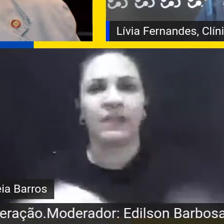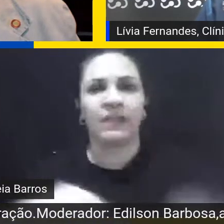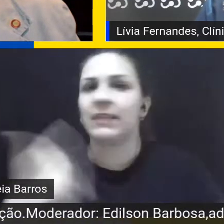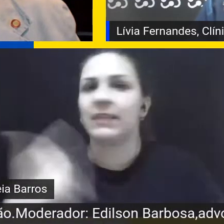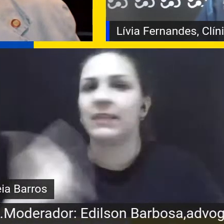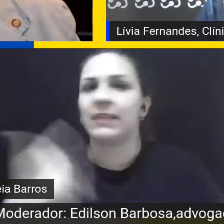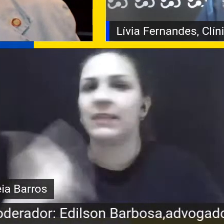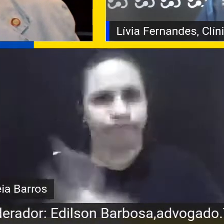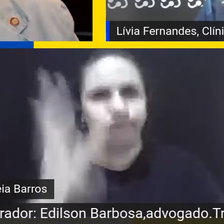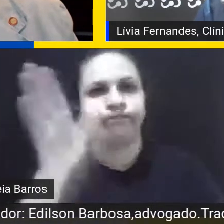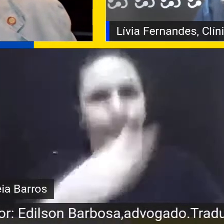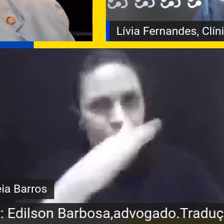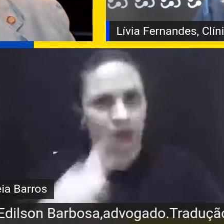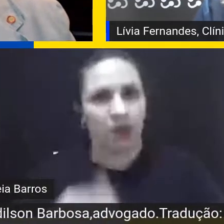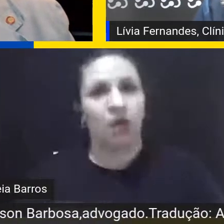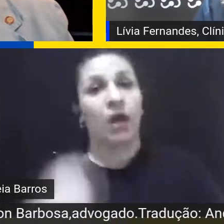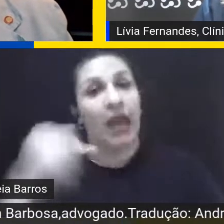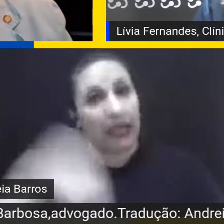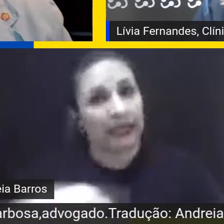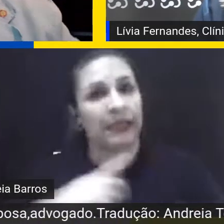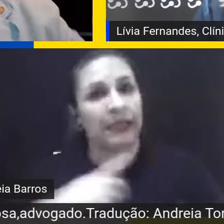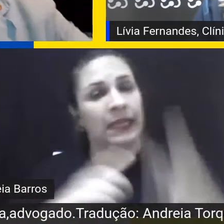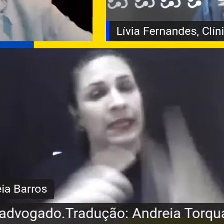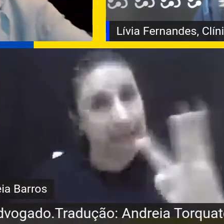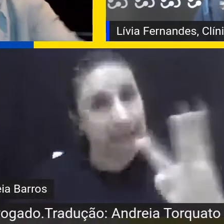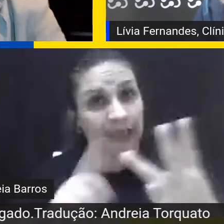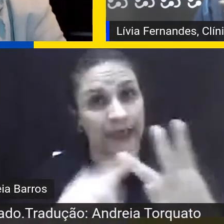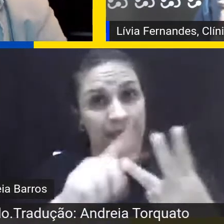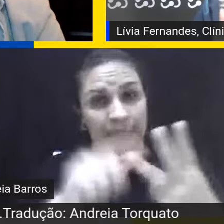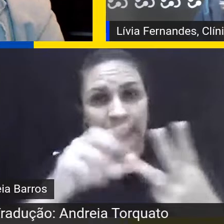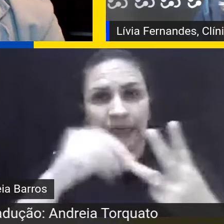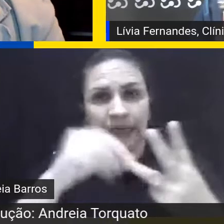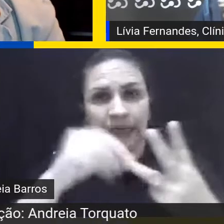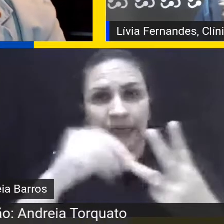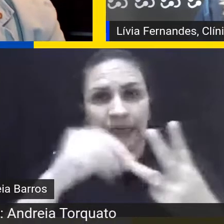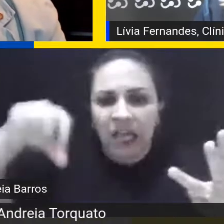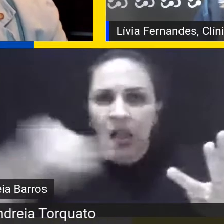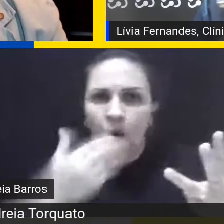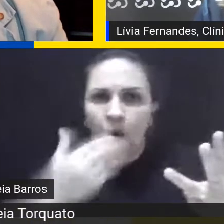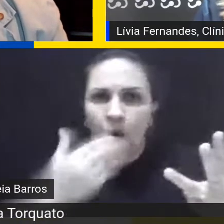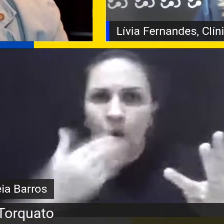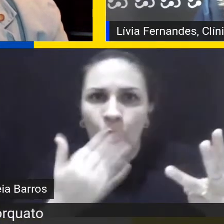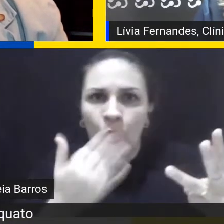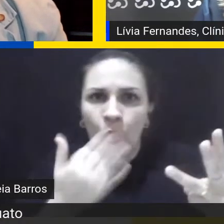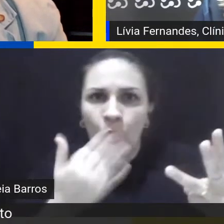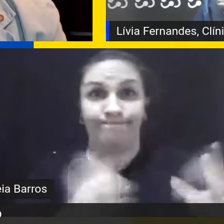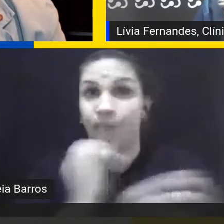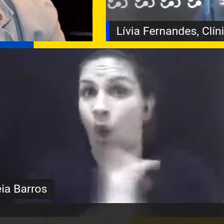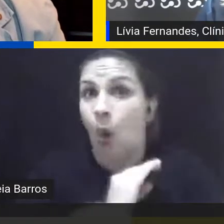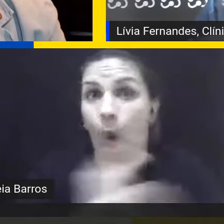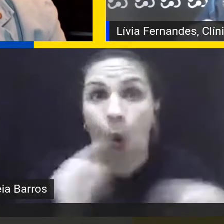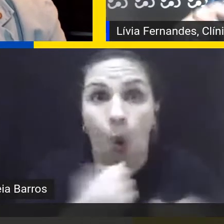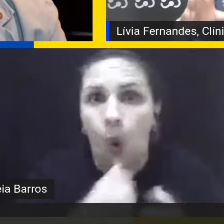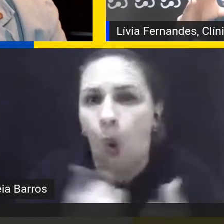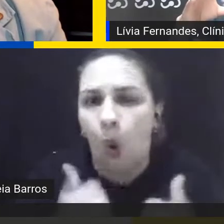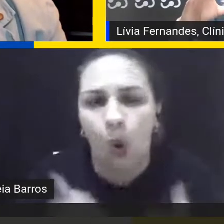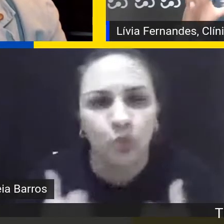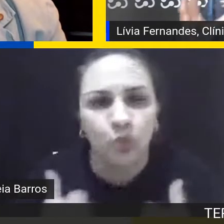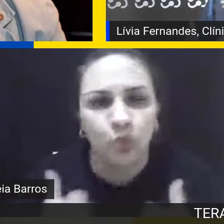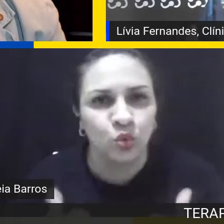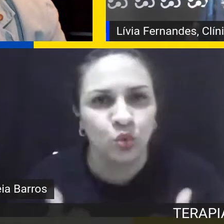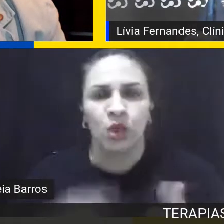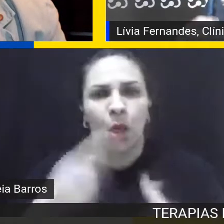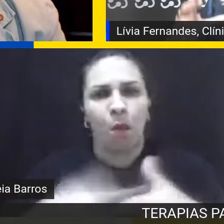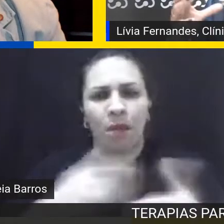oficinas terapêuticas de seletividade alimentar, que é muito bacana. Então,